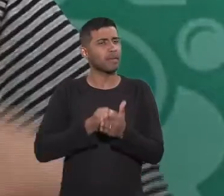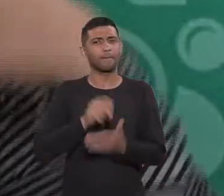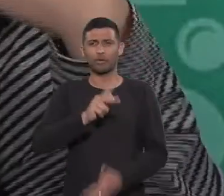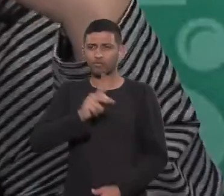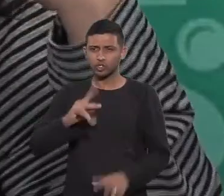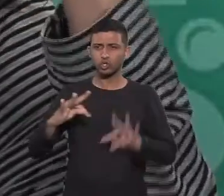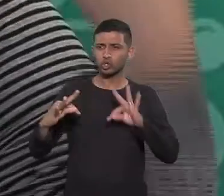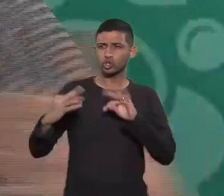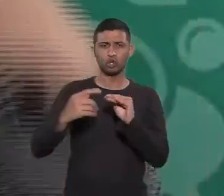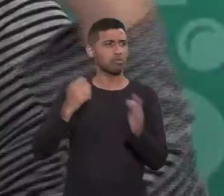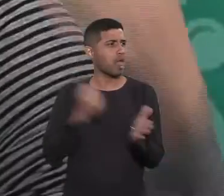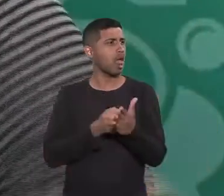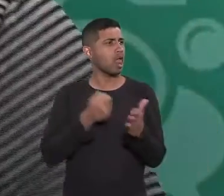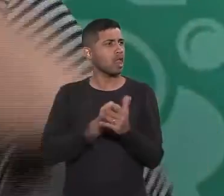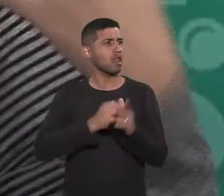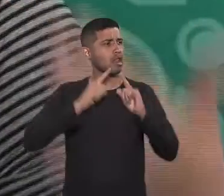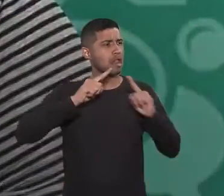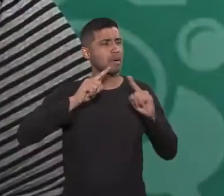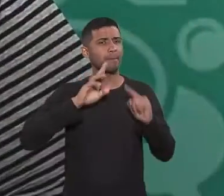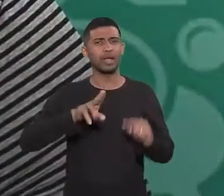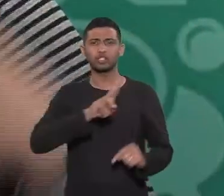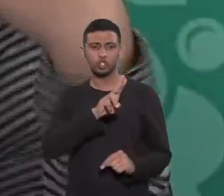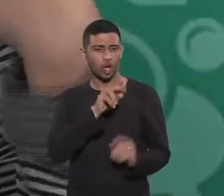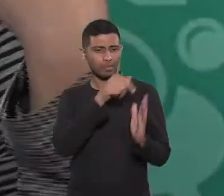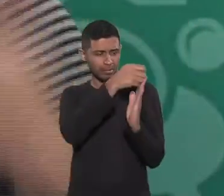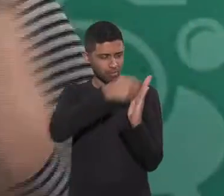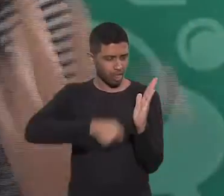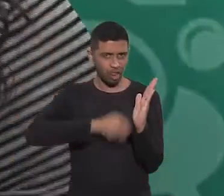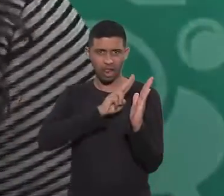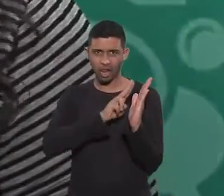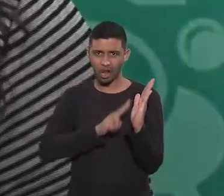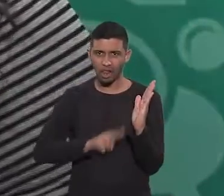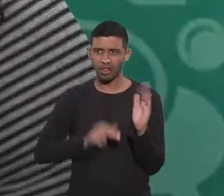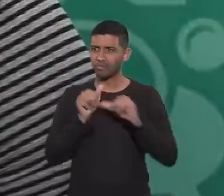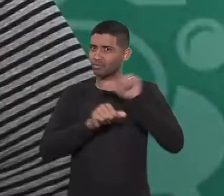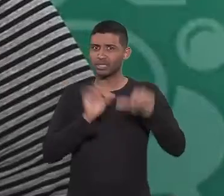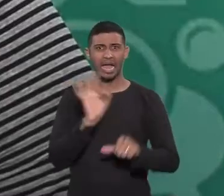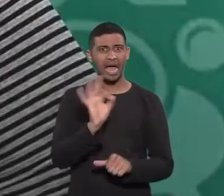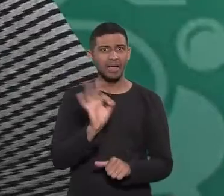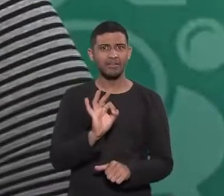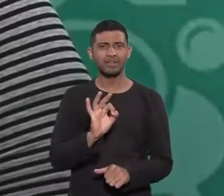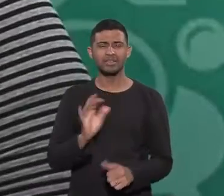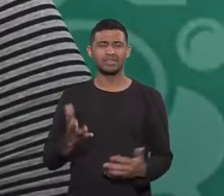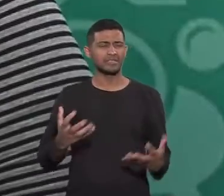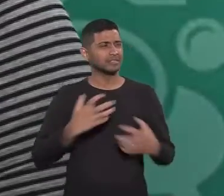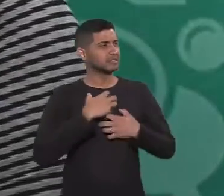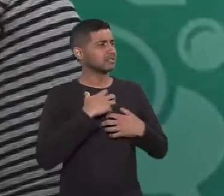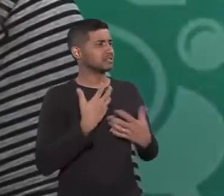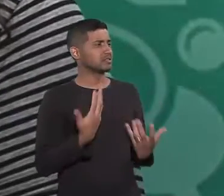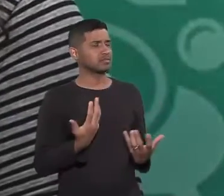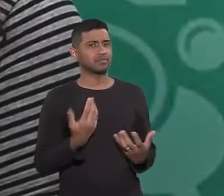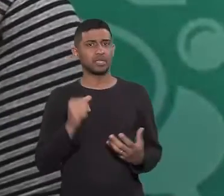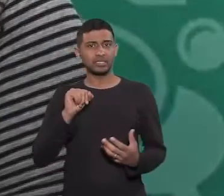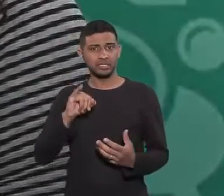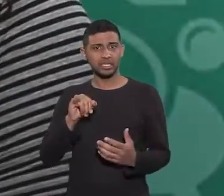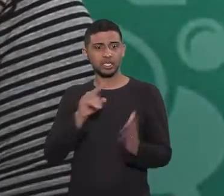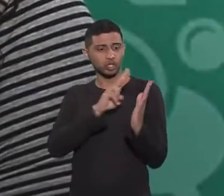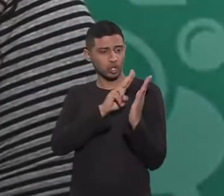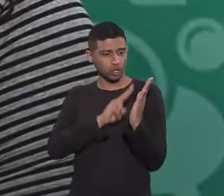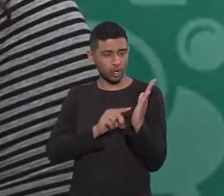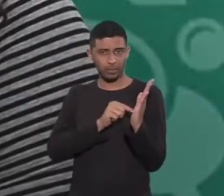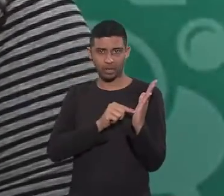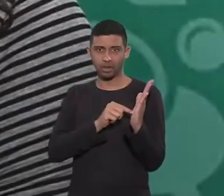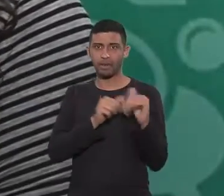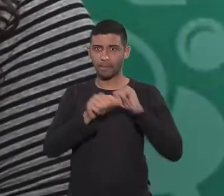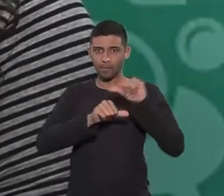junto dele, ele tinha todo um apoio de professores, de colegas de sala, e na chamada o nome dele não mudava, e isso faz uma grande diferença, porque se